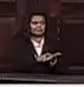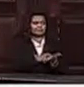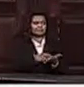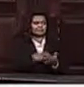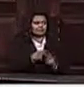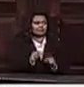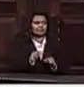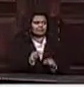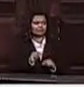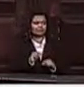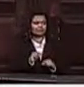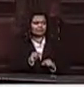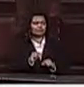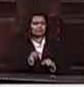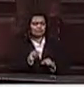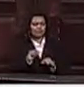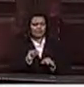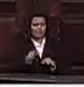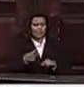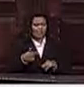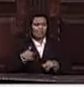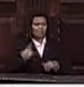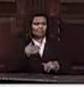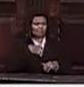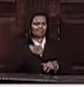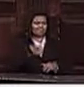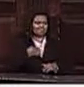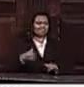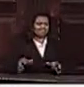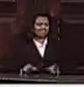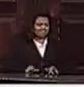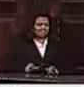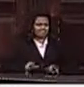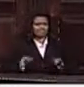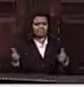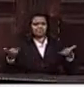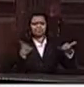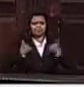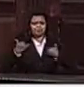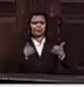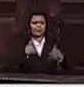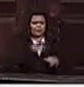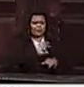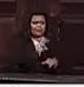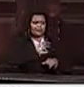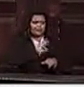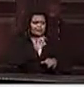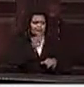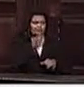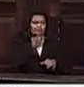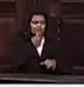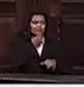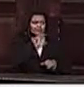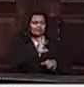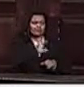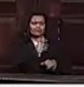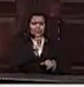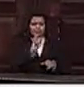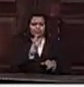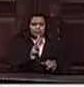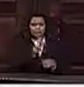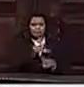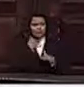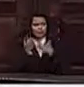sofrendo com as recentes notícias da morte de 3 policiais, um policial civil,